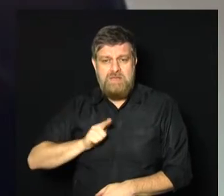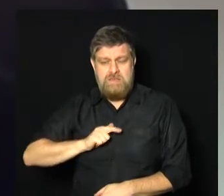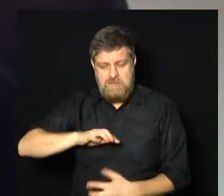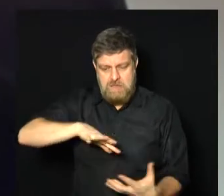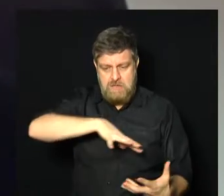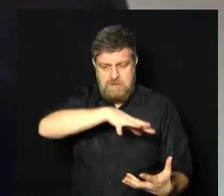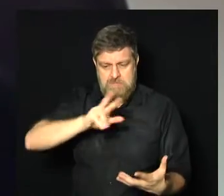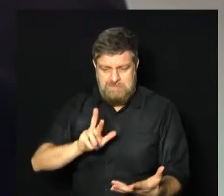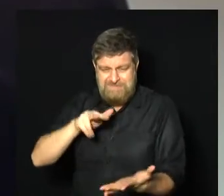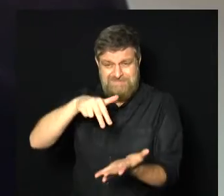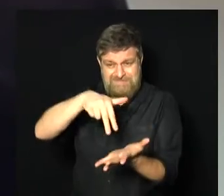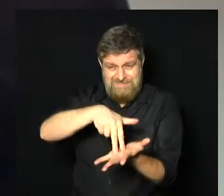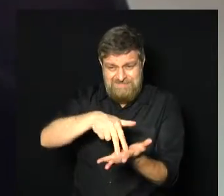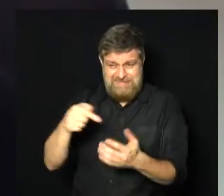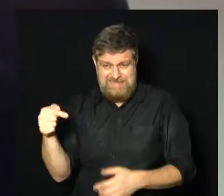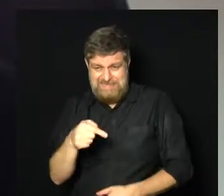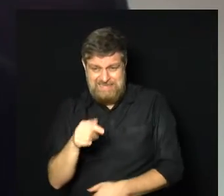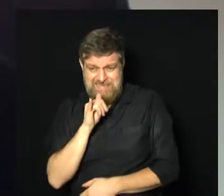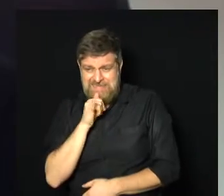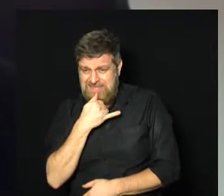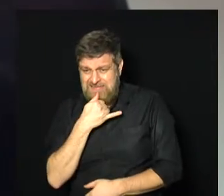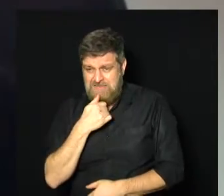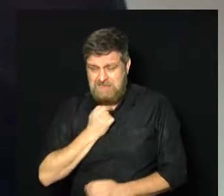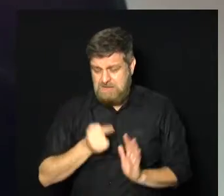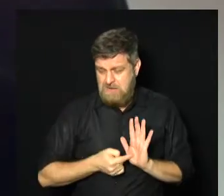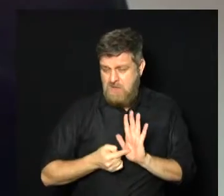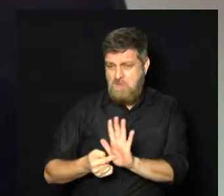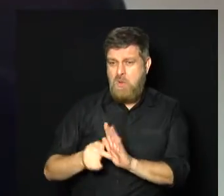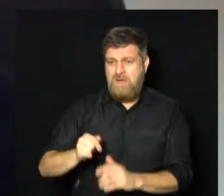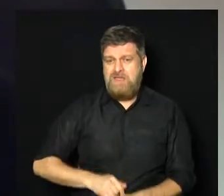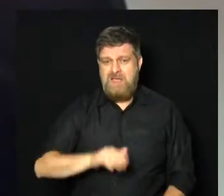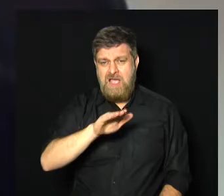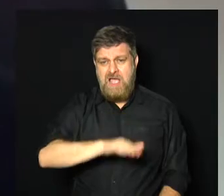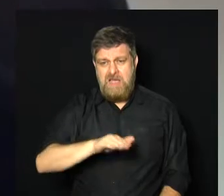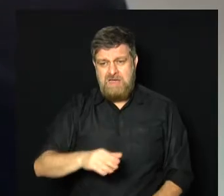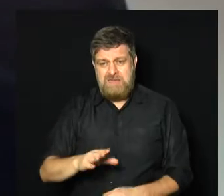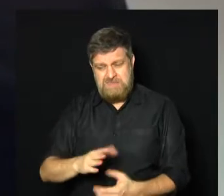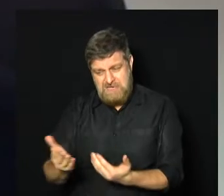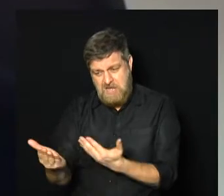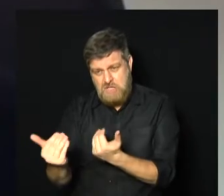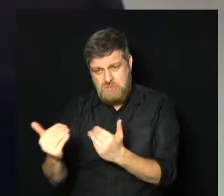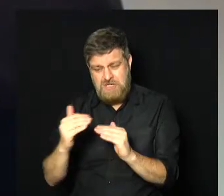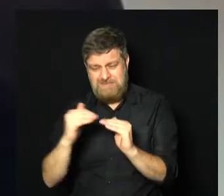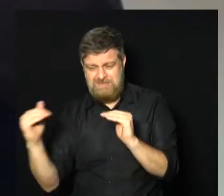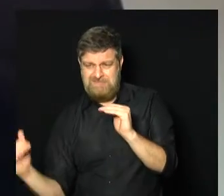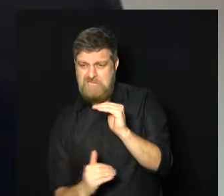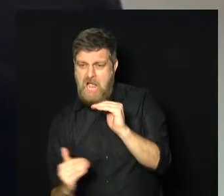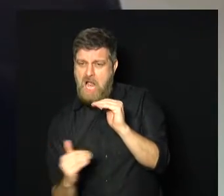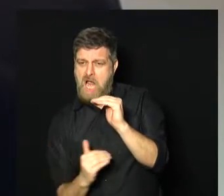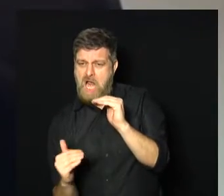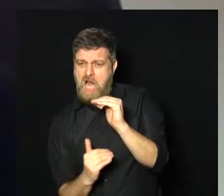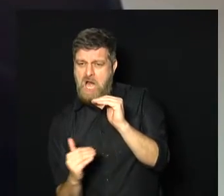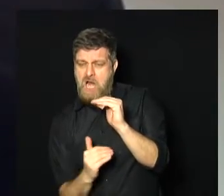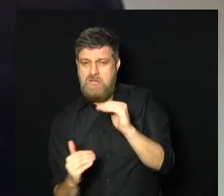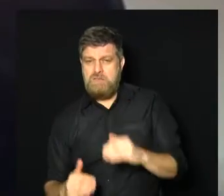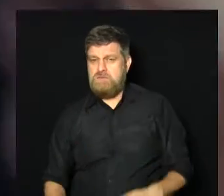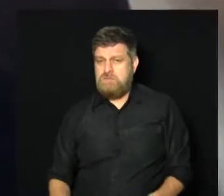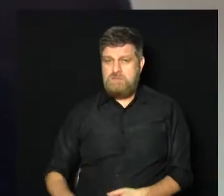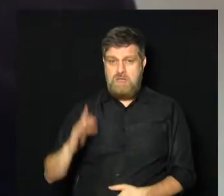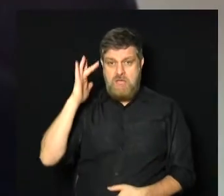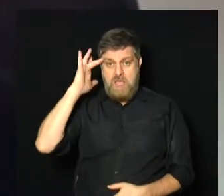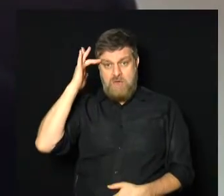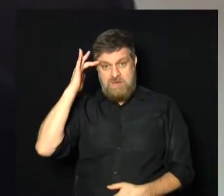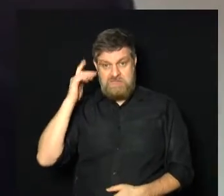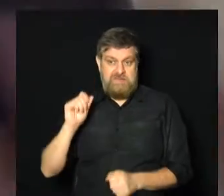que, infelizmente, é um mundo que reproduz e coloca crianças, jovens nessa situação de desigualdade, né? Então, não acho que a educação vai